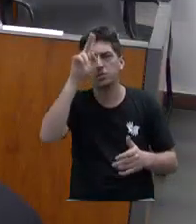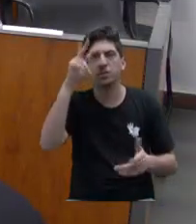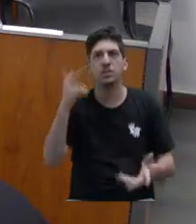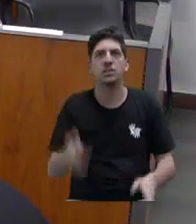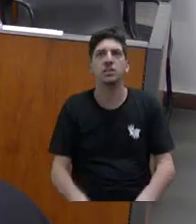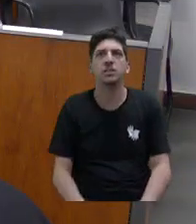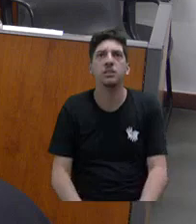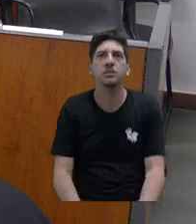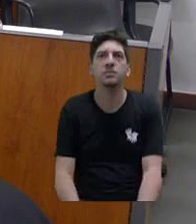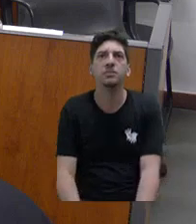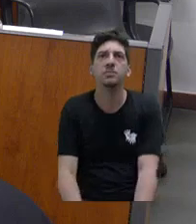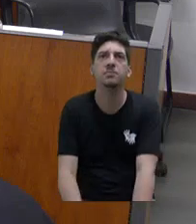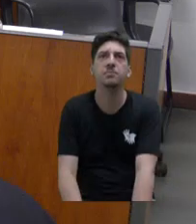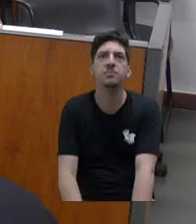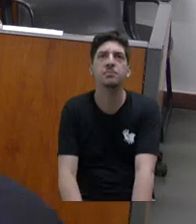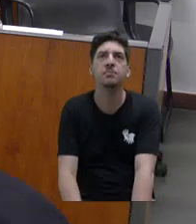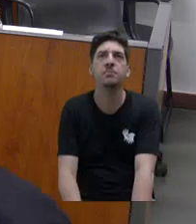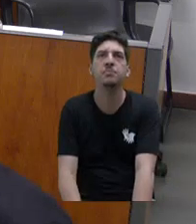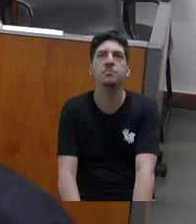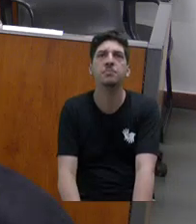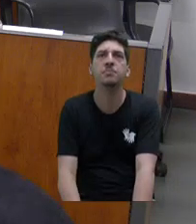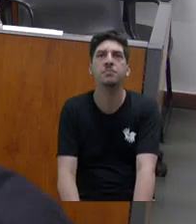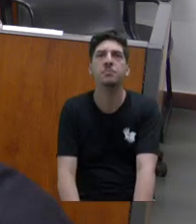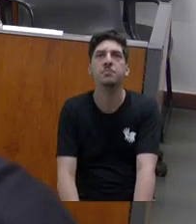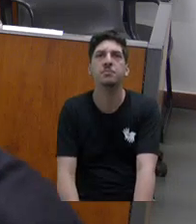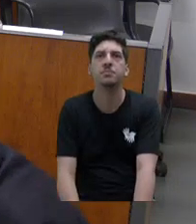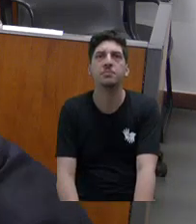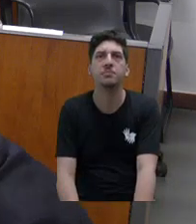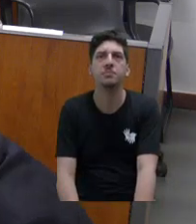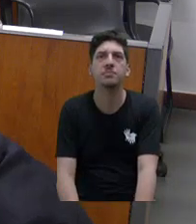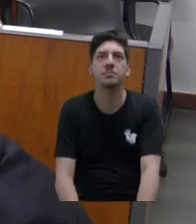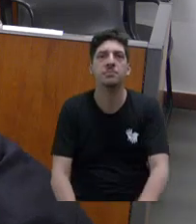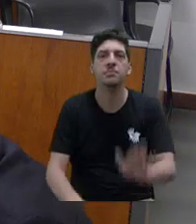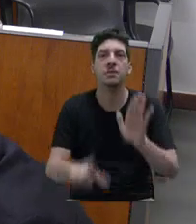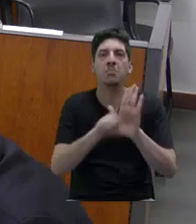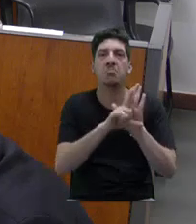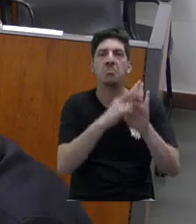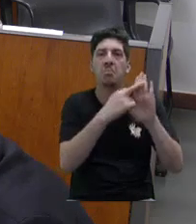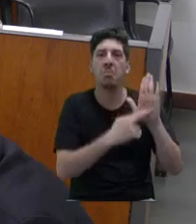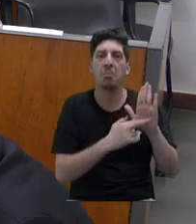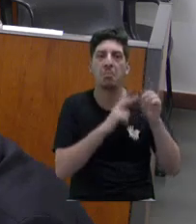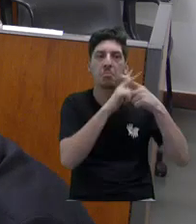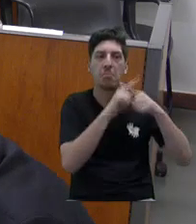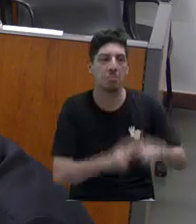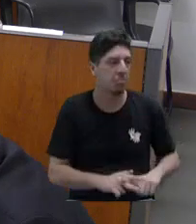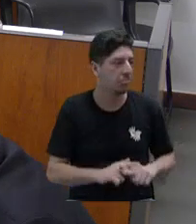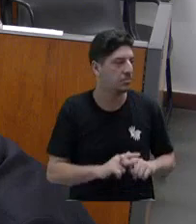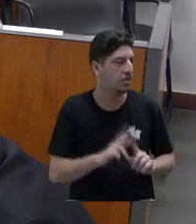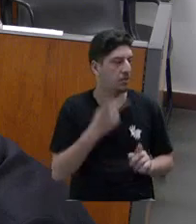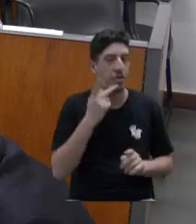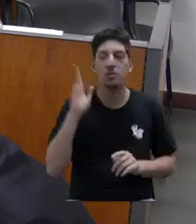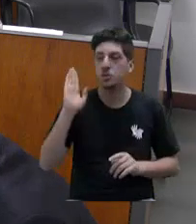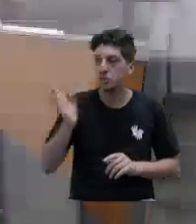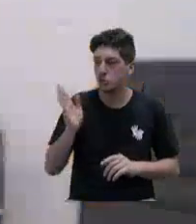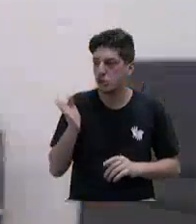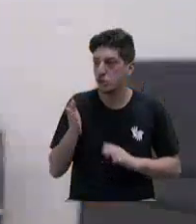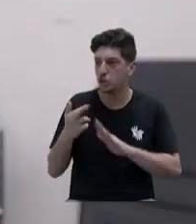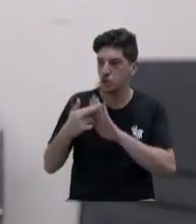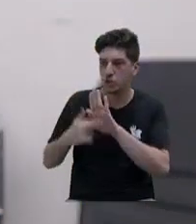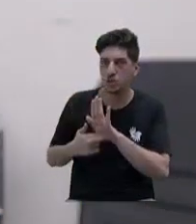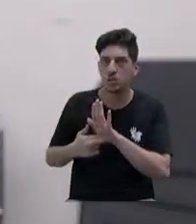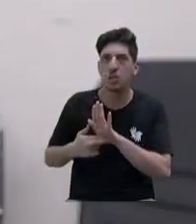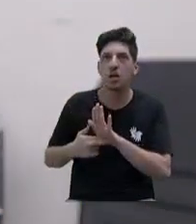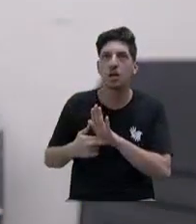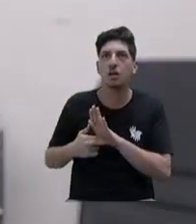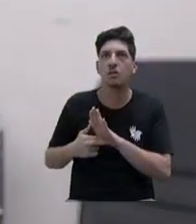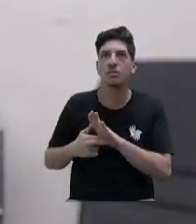Eu não entendi, por favor. Regulamentar a cultura viva. Você quer que ele responda? Ele disse que já regulamentou, porque eu estou pedindo. Foi regulamentado.